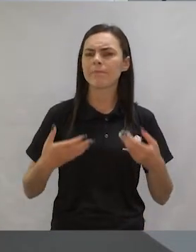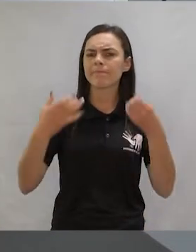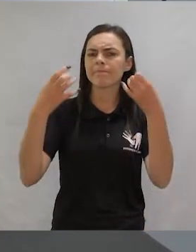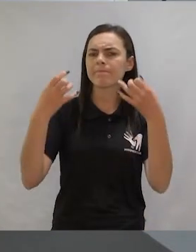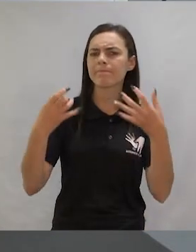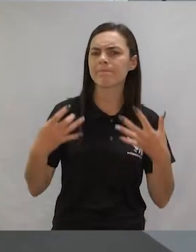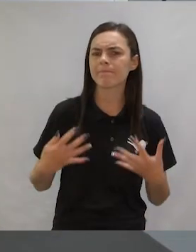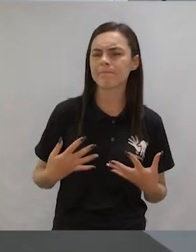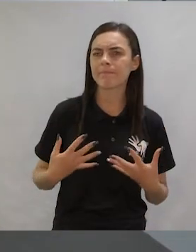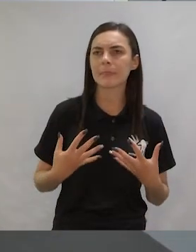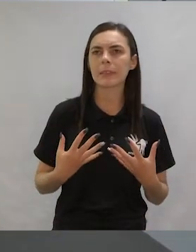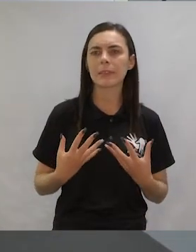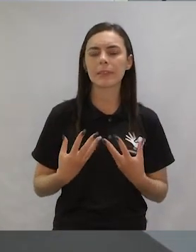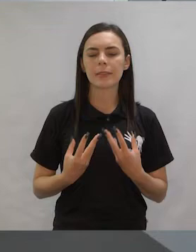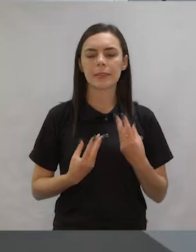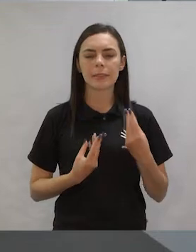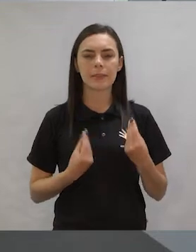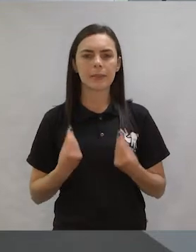fala